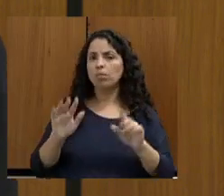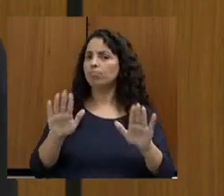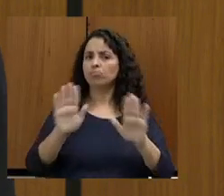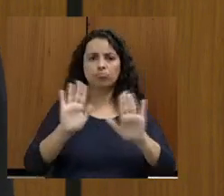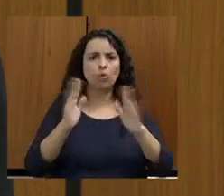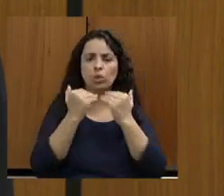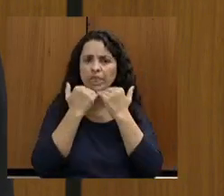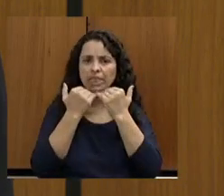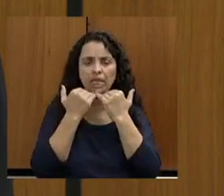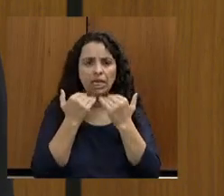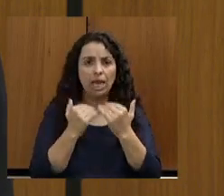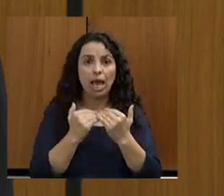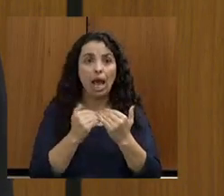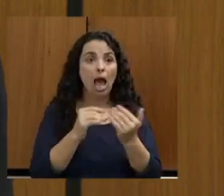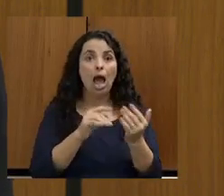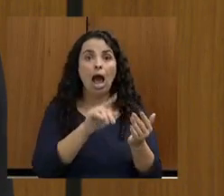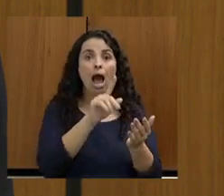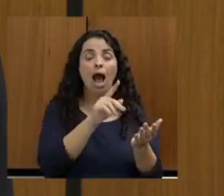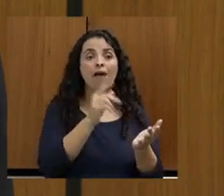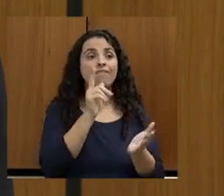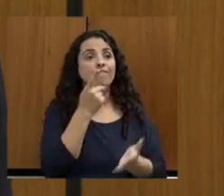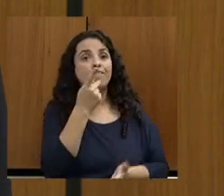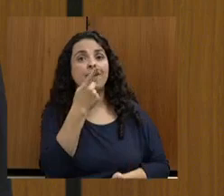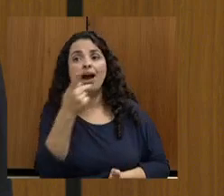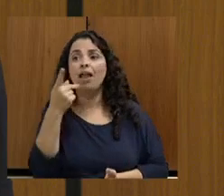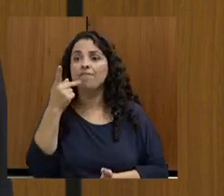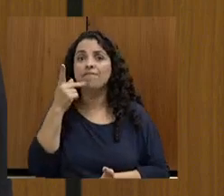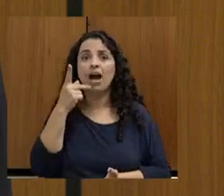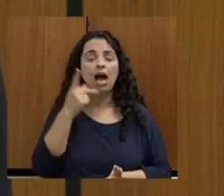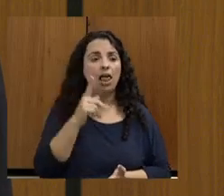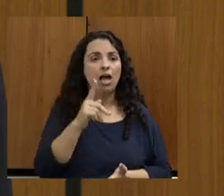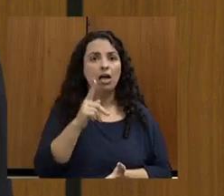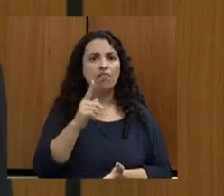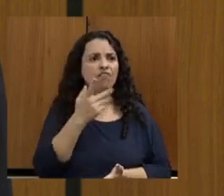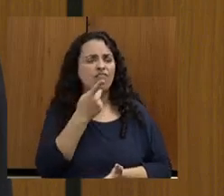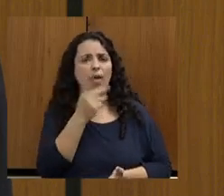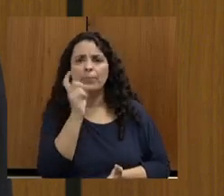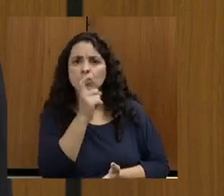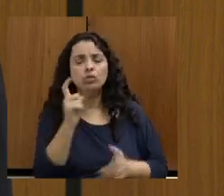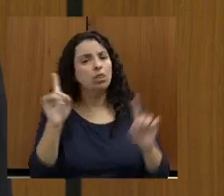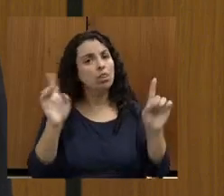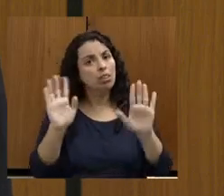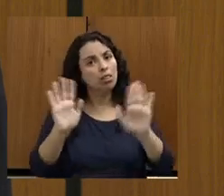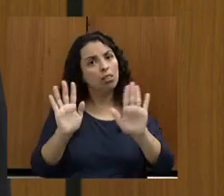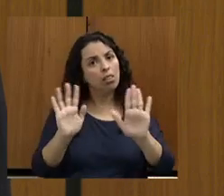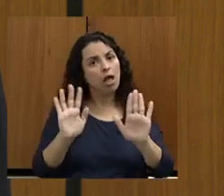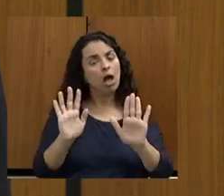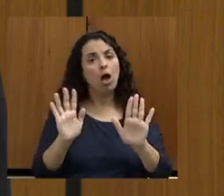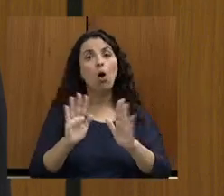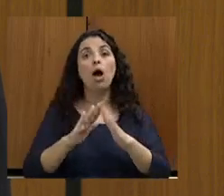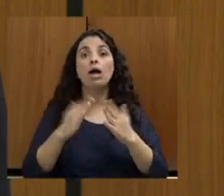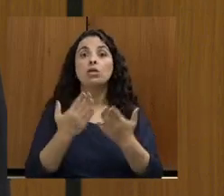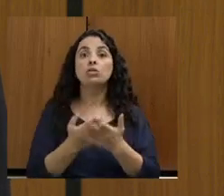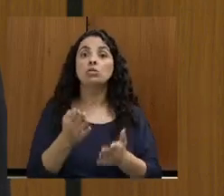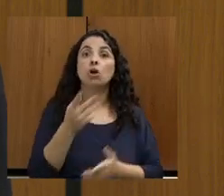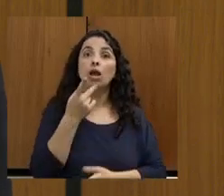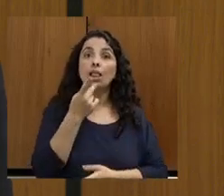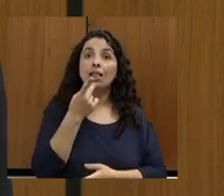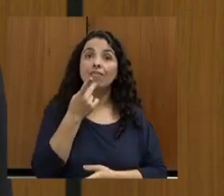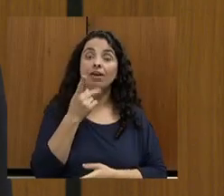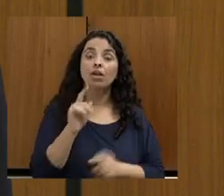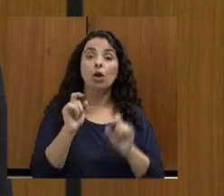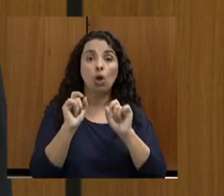O que a escola está dizendo às pessoas que fizeram o questionamento